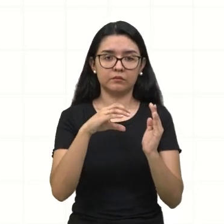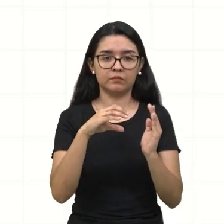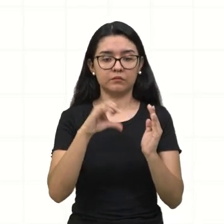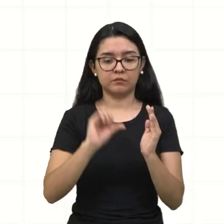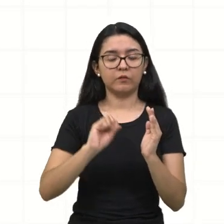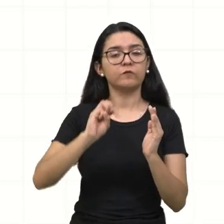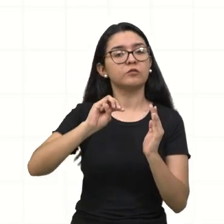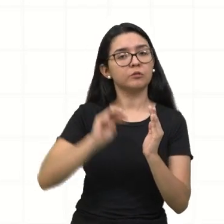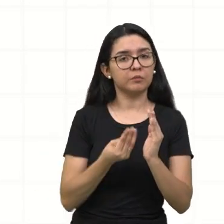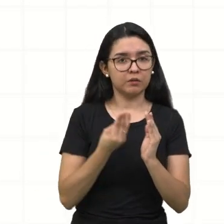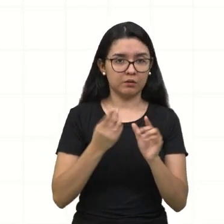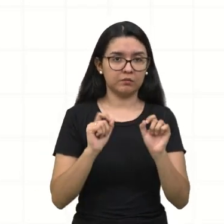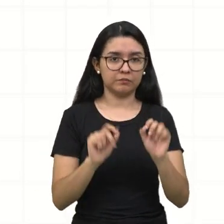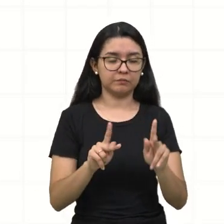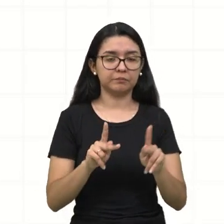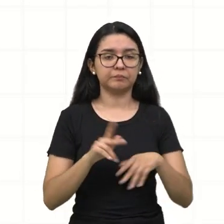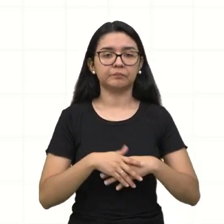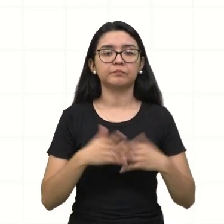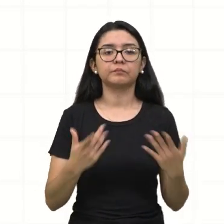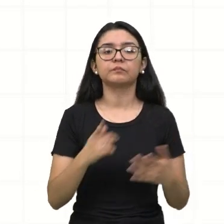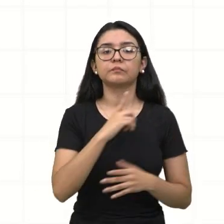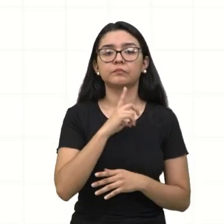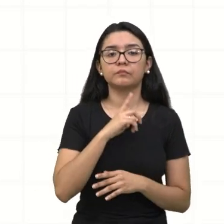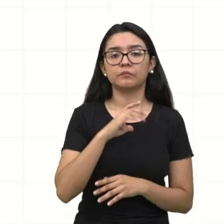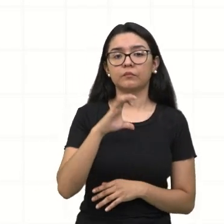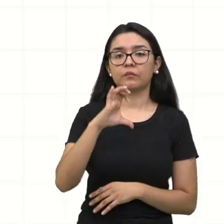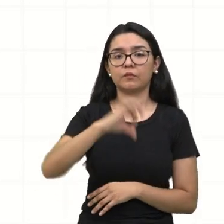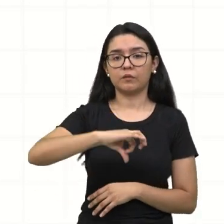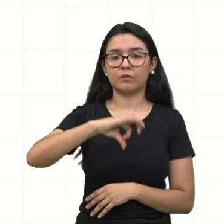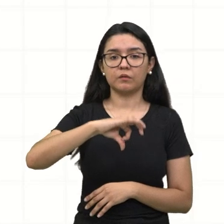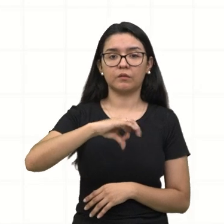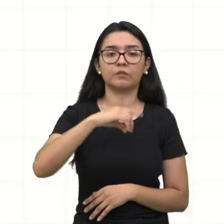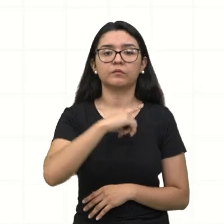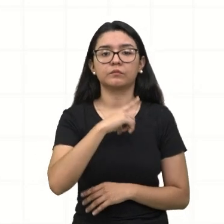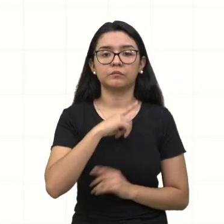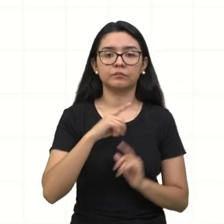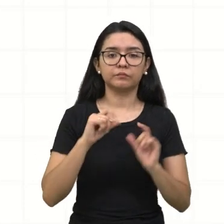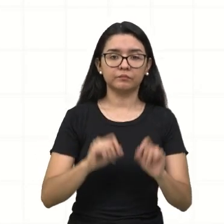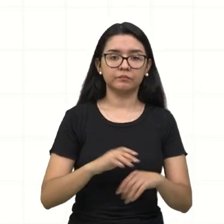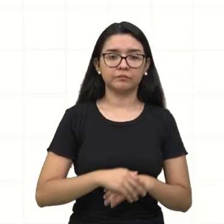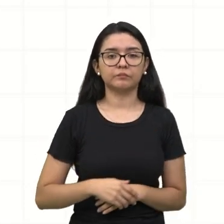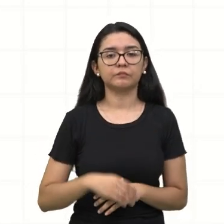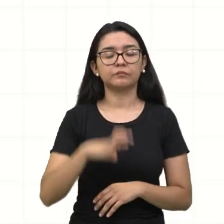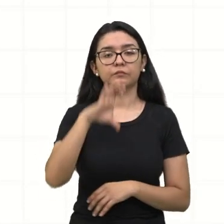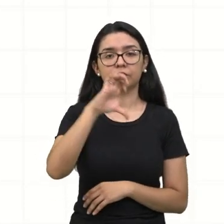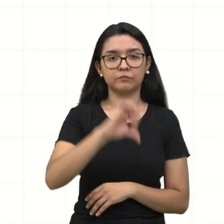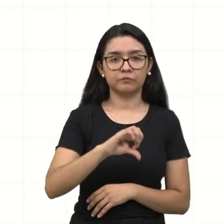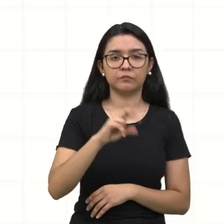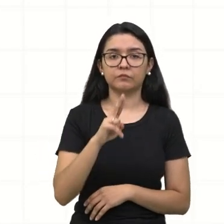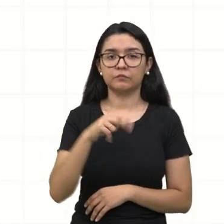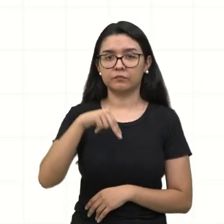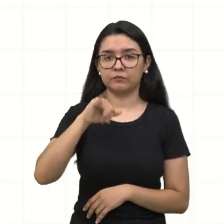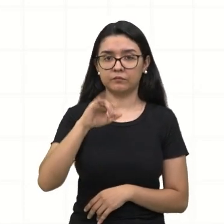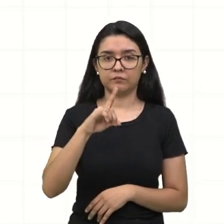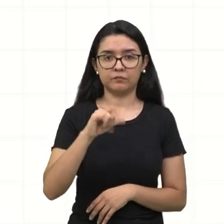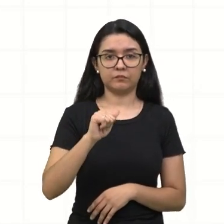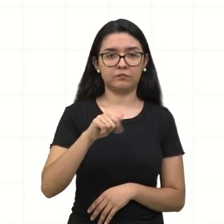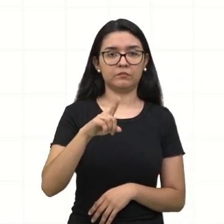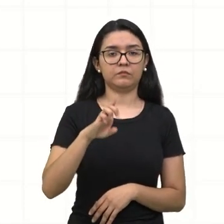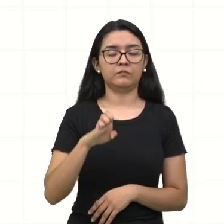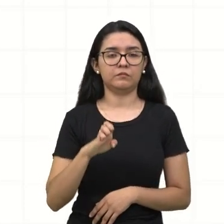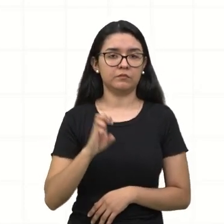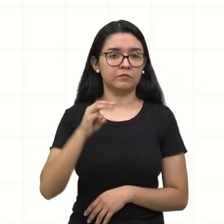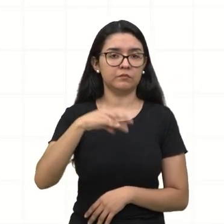né? Aí nós temos o 9, que possui 9 unidades de milhar. O